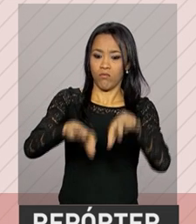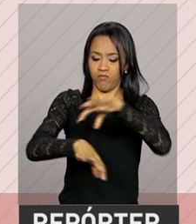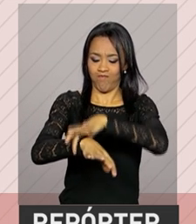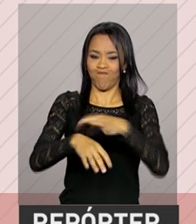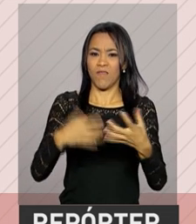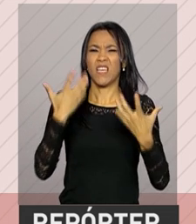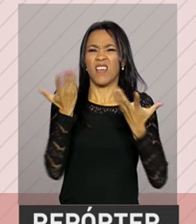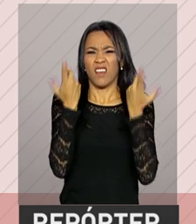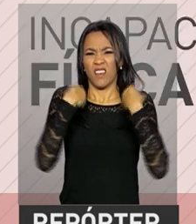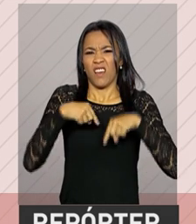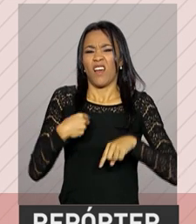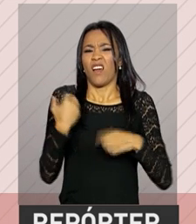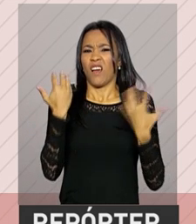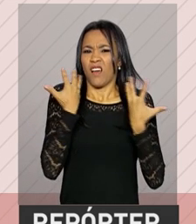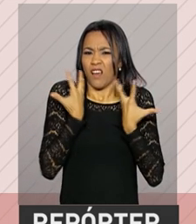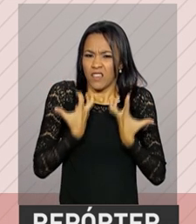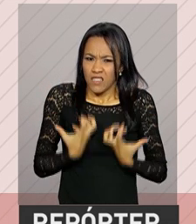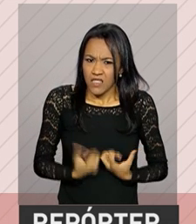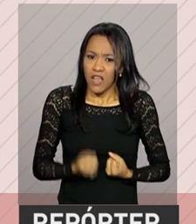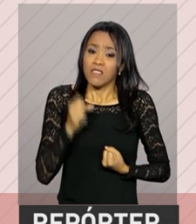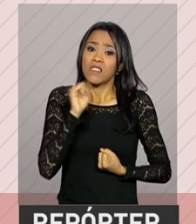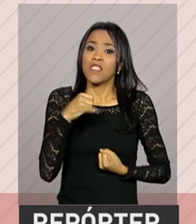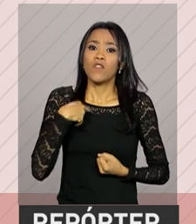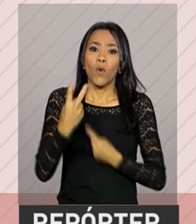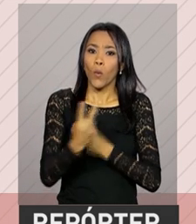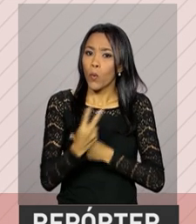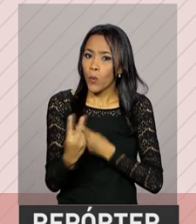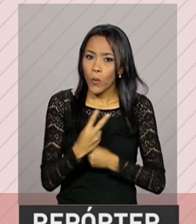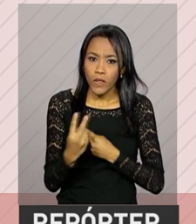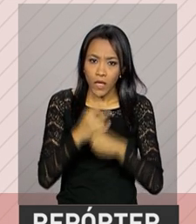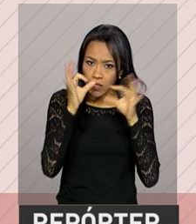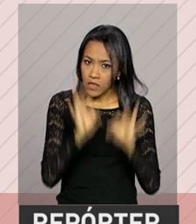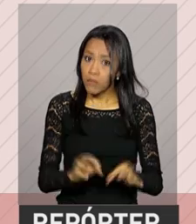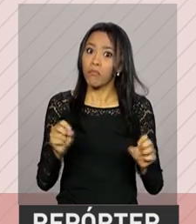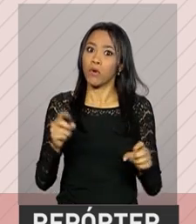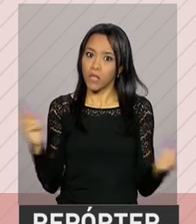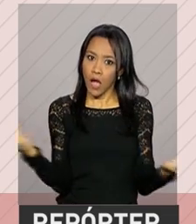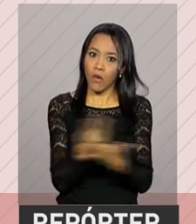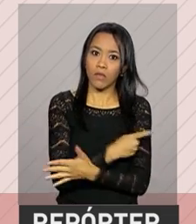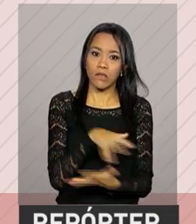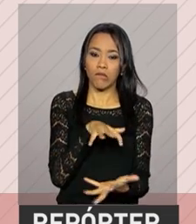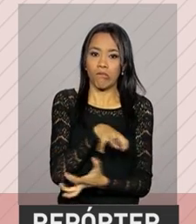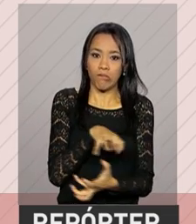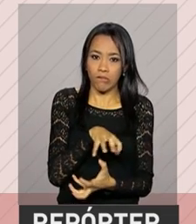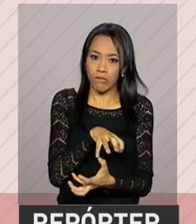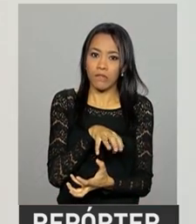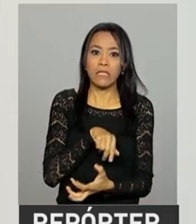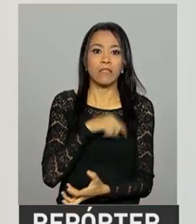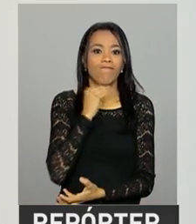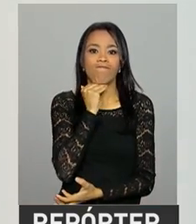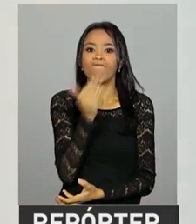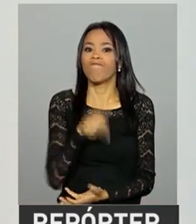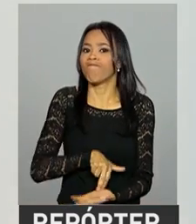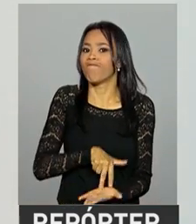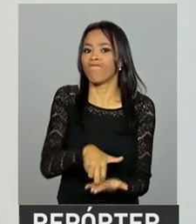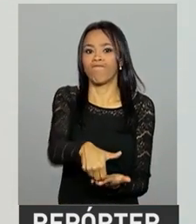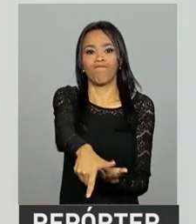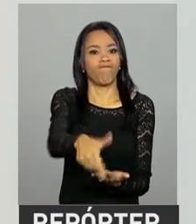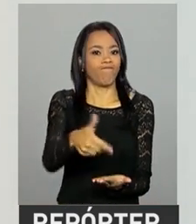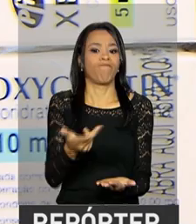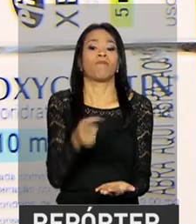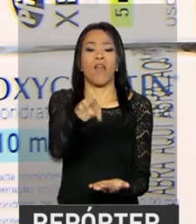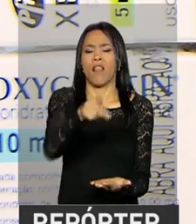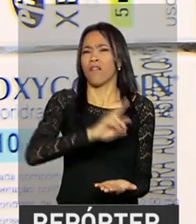intenso. Se não for tratada corretamente, pode levar à atrofia e à incapacidade física. Larissa já fez